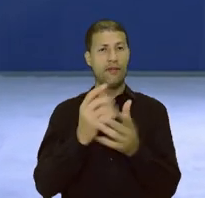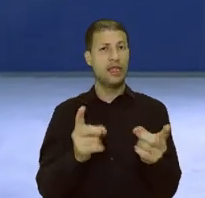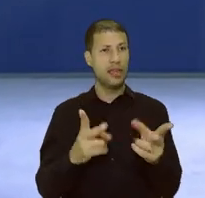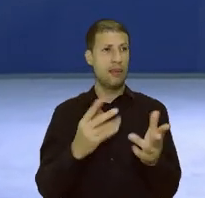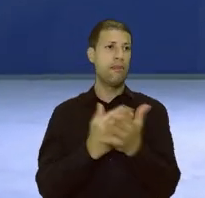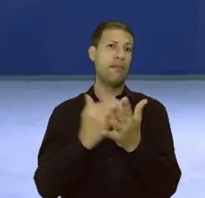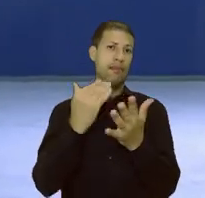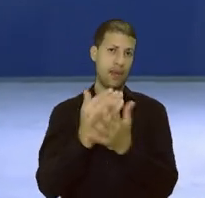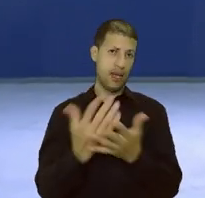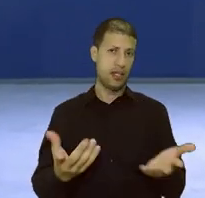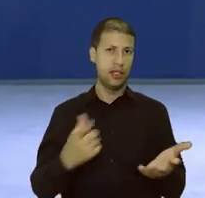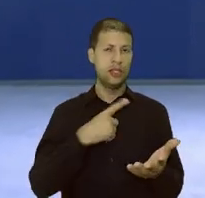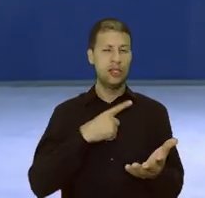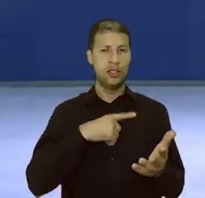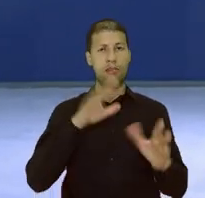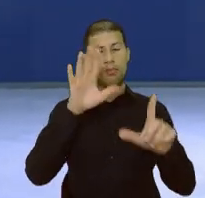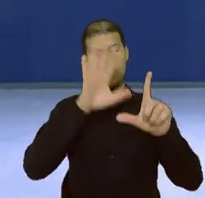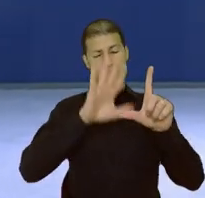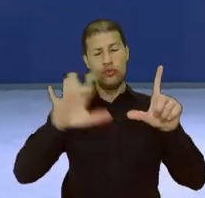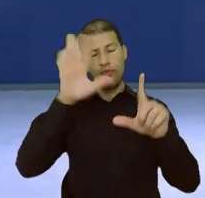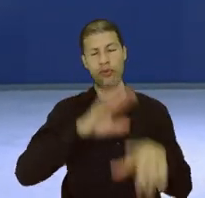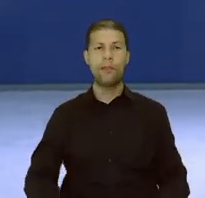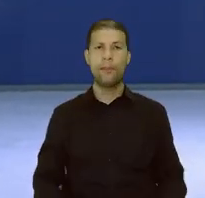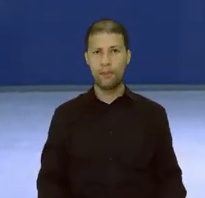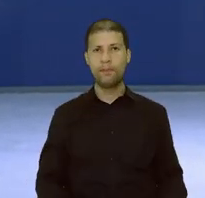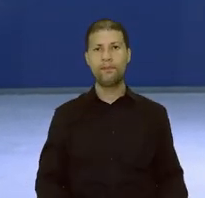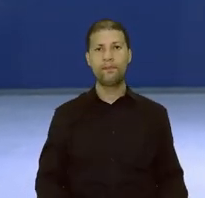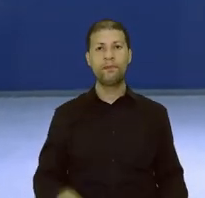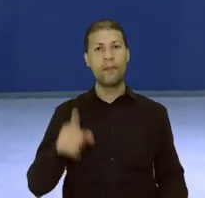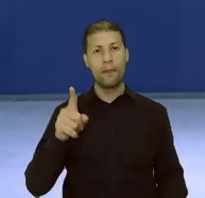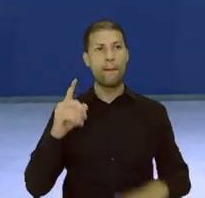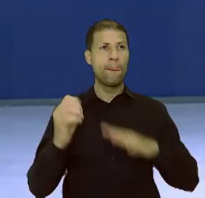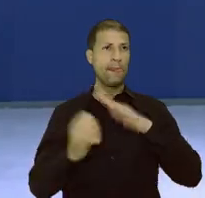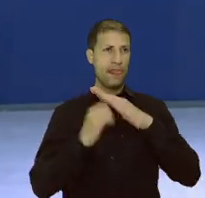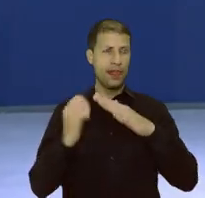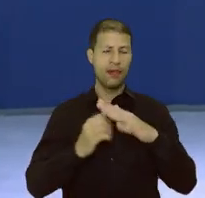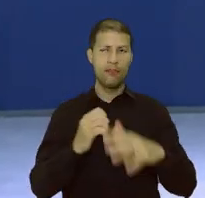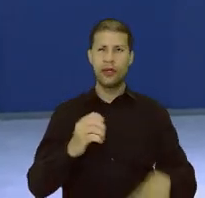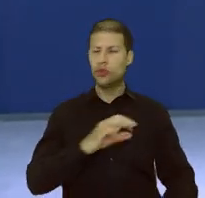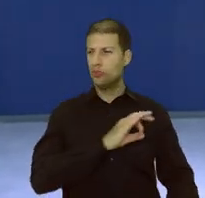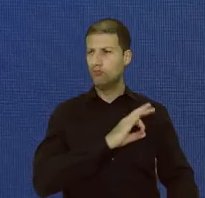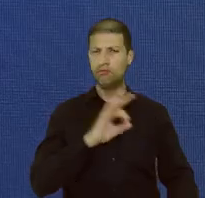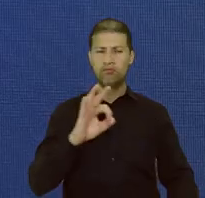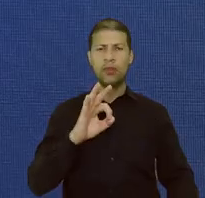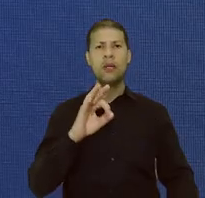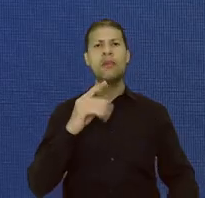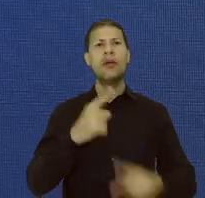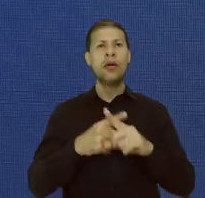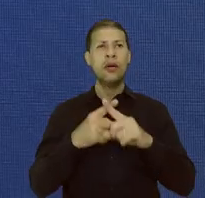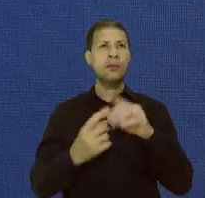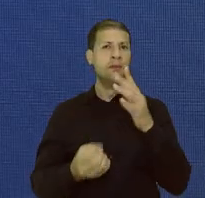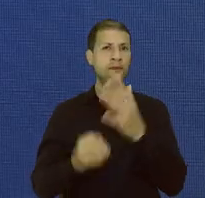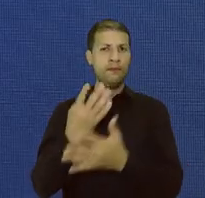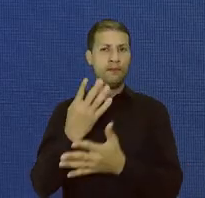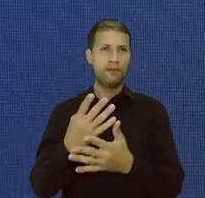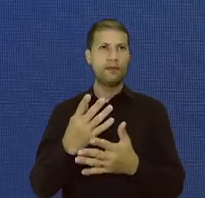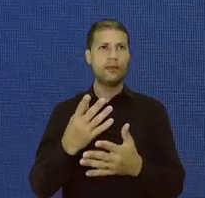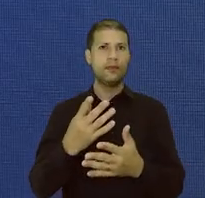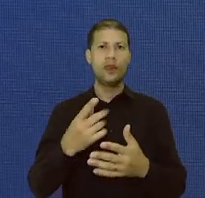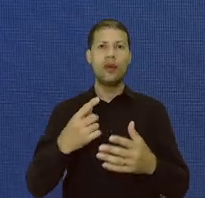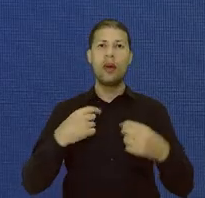utilizando a plataforma então a gente essa empresa ela é muito interessante essa empresa porque ela nasceu foi o primeiro unicórnio da Turquia